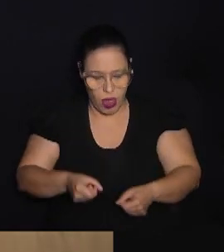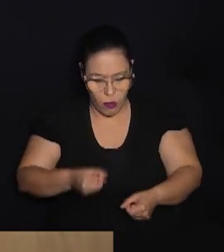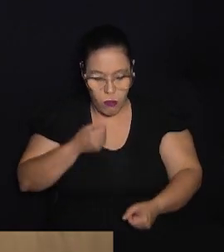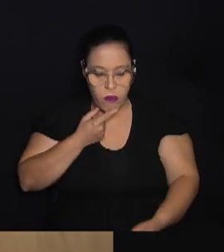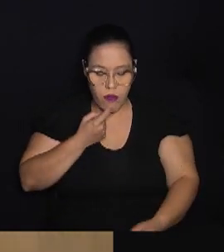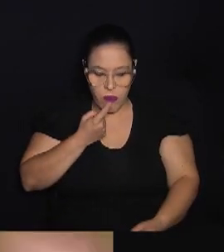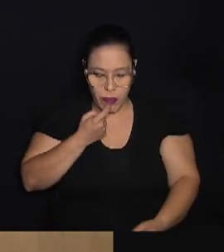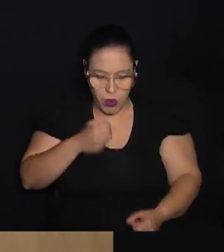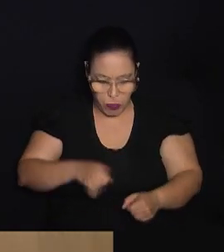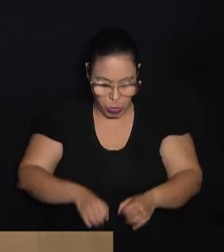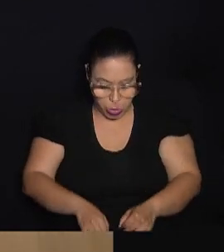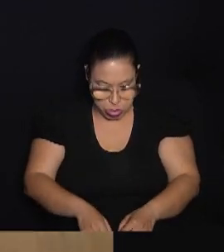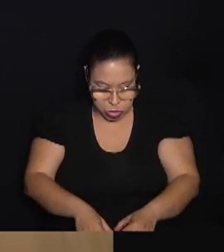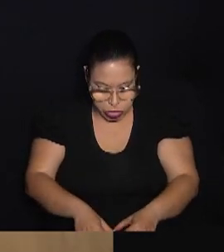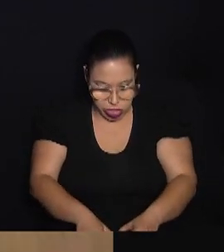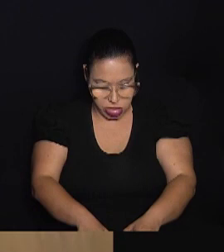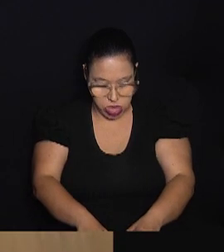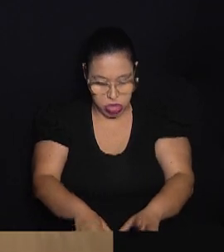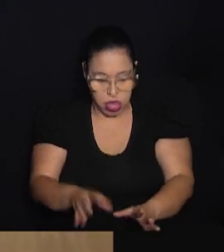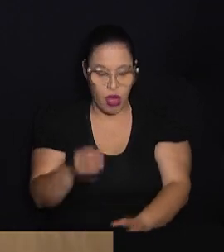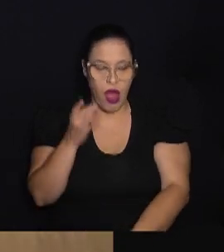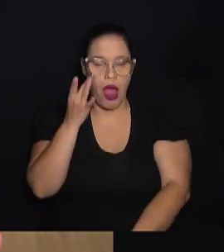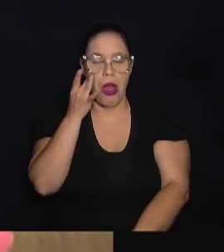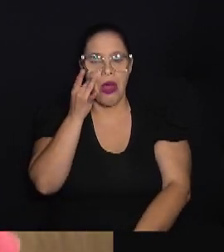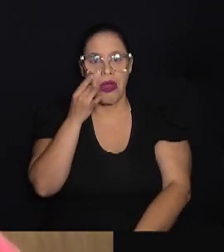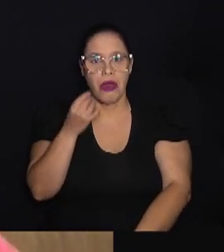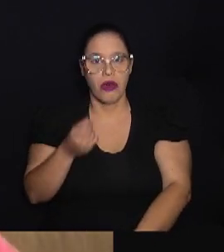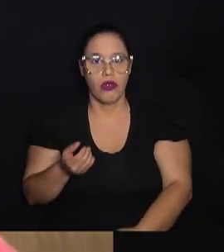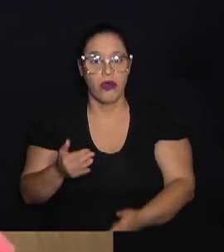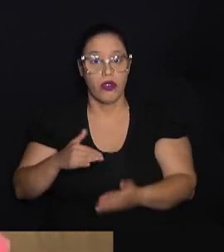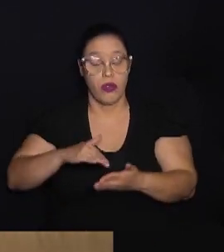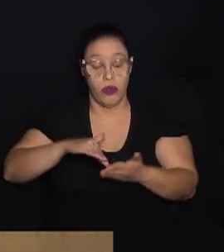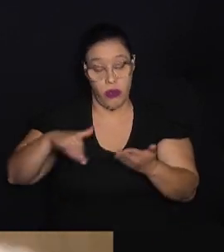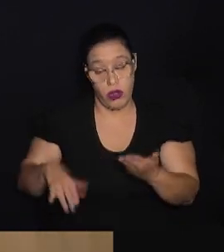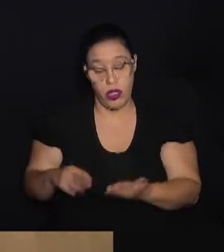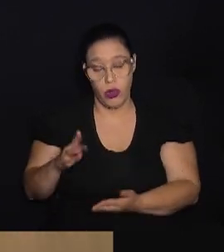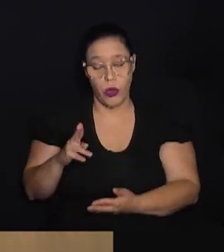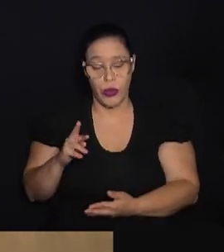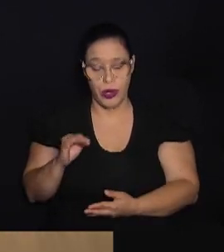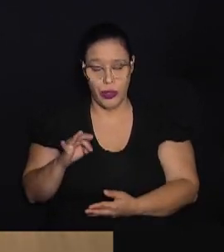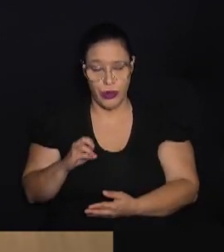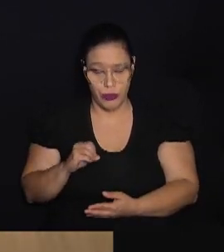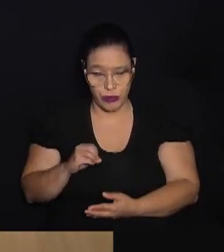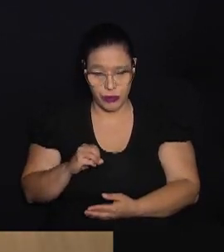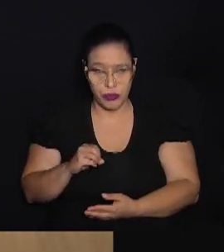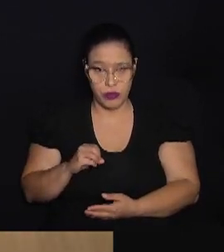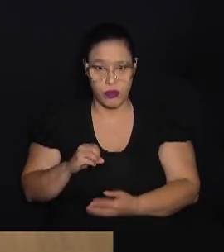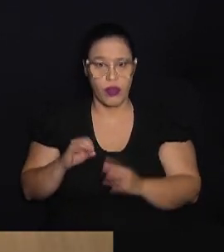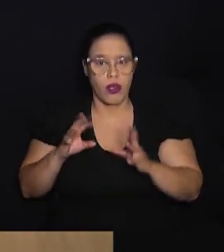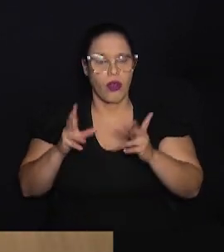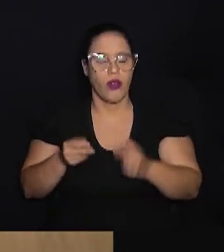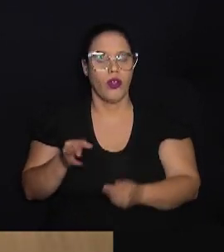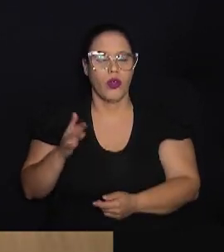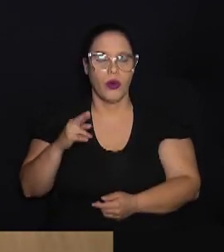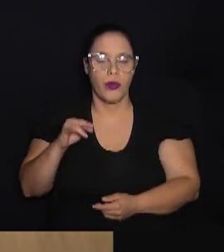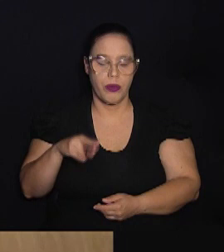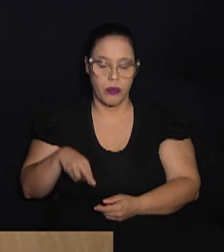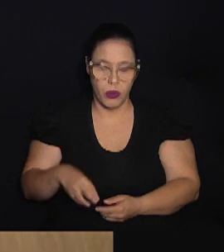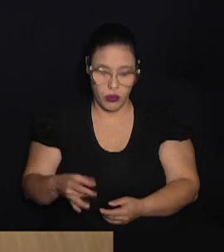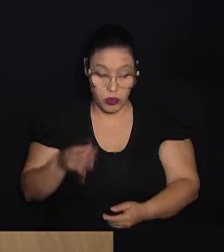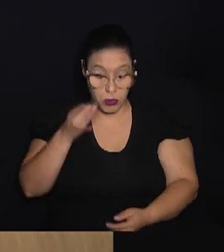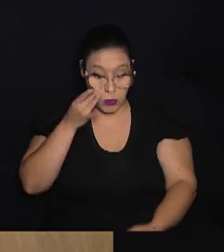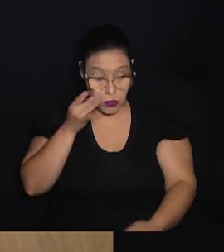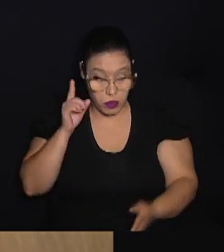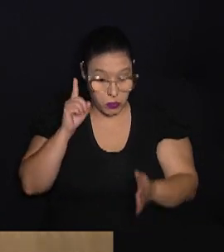isso já é um sinal de alerta de que o tumor pode estar fora do útero, né? Mas o que todo tumor, quando é diagnosticado,